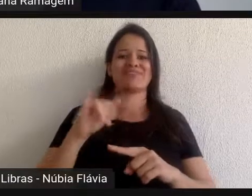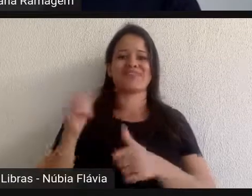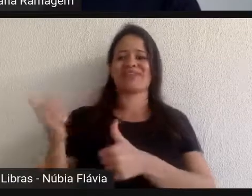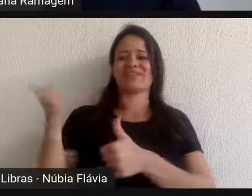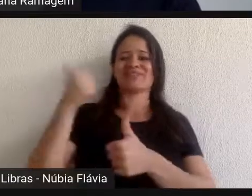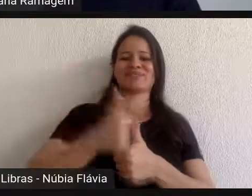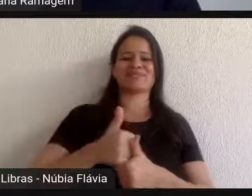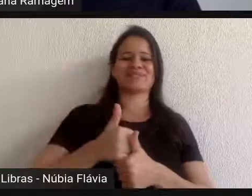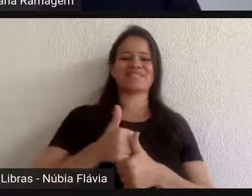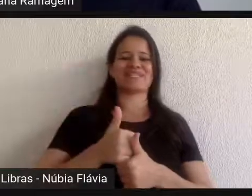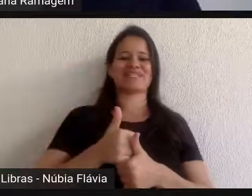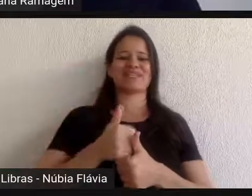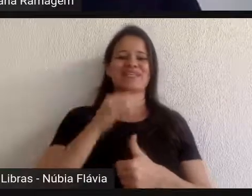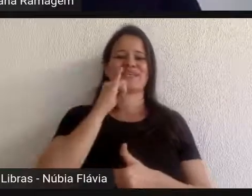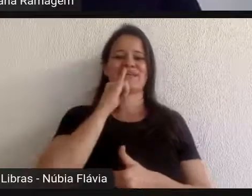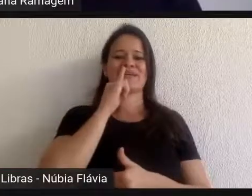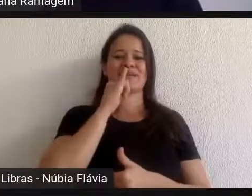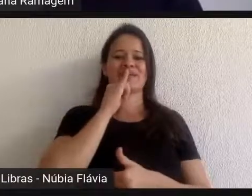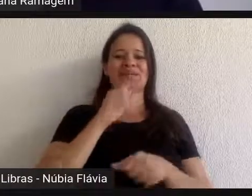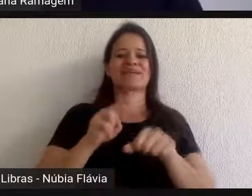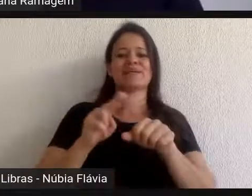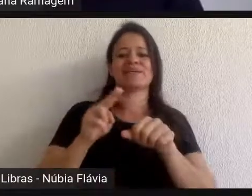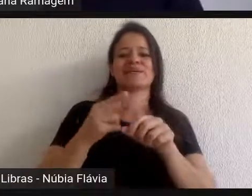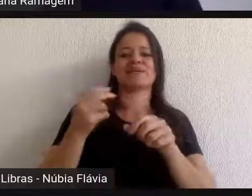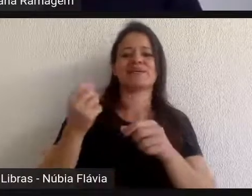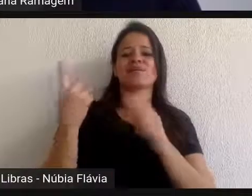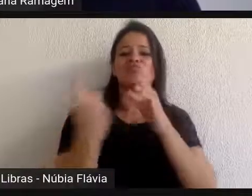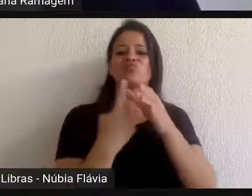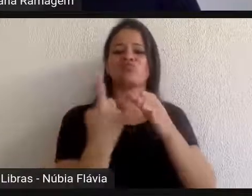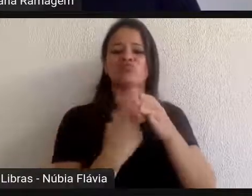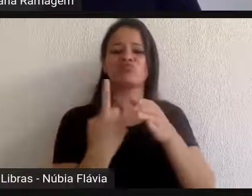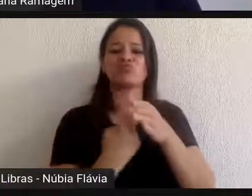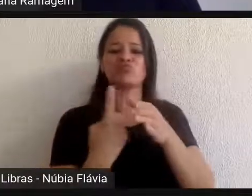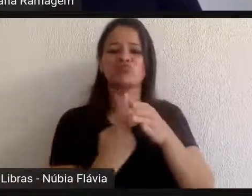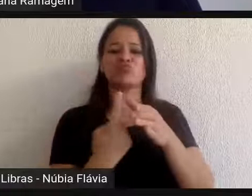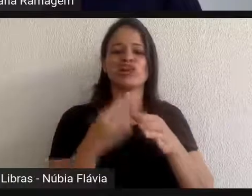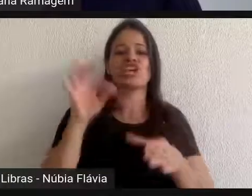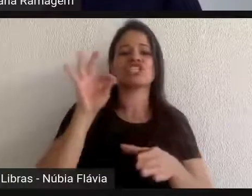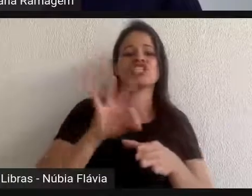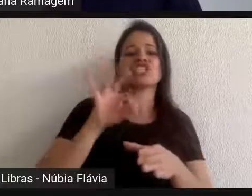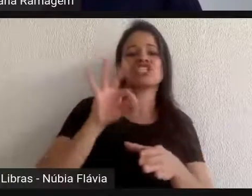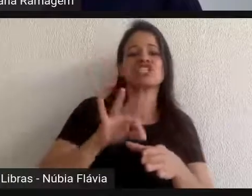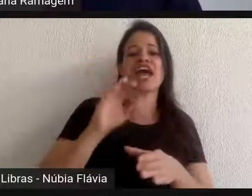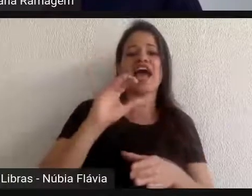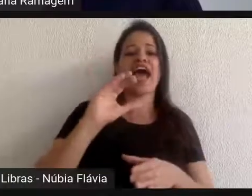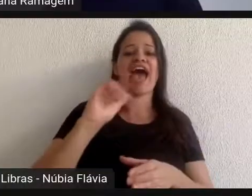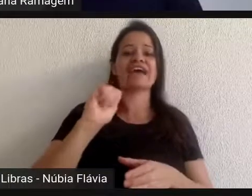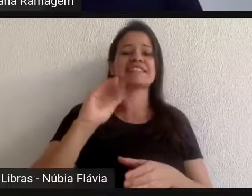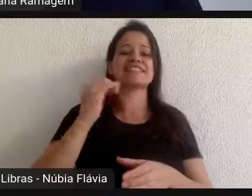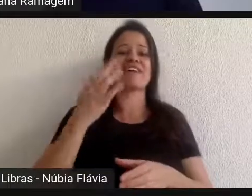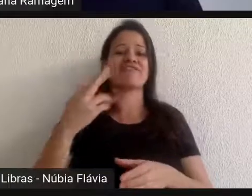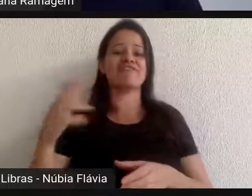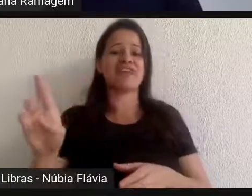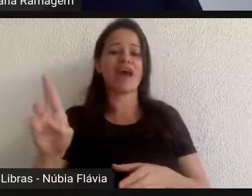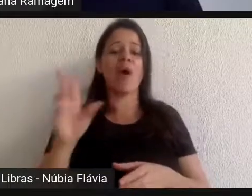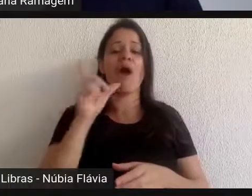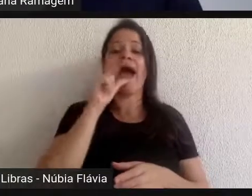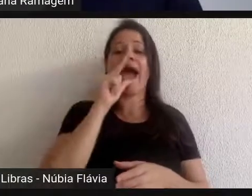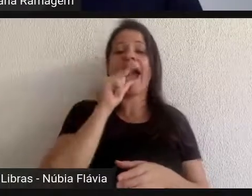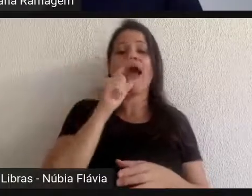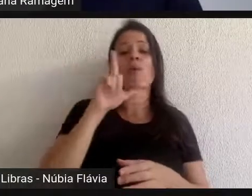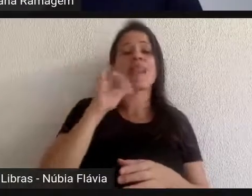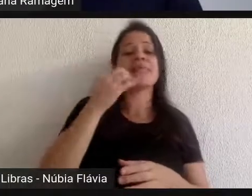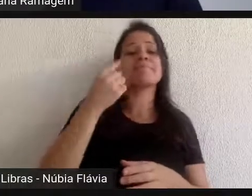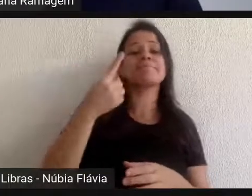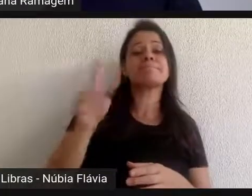rede? Vamos lá. Shot de imunidade, chá de açafrão, água com limão, suco de